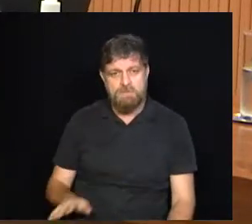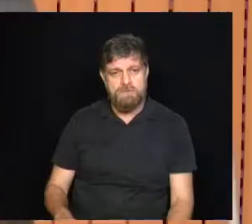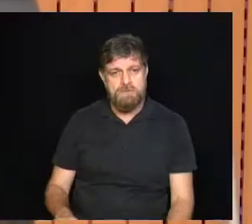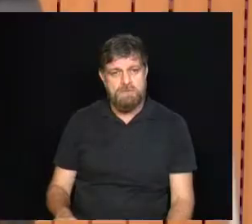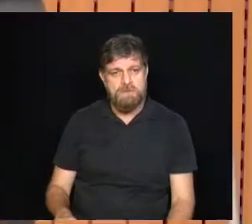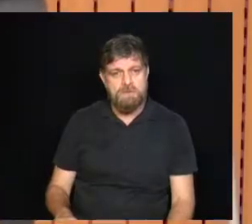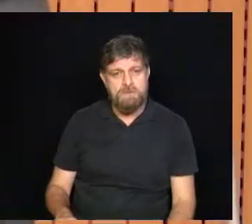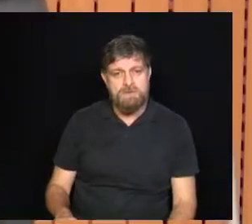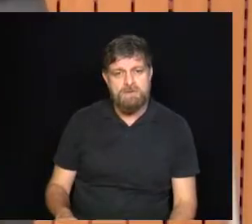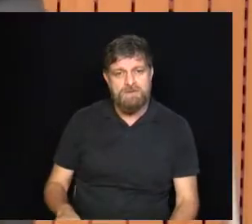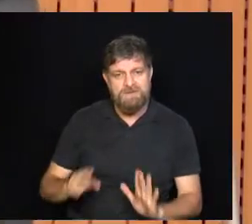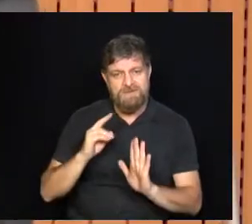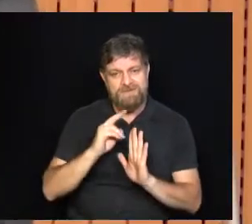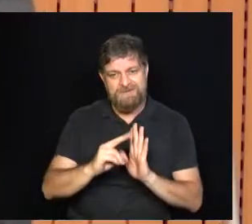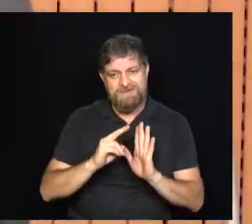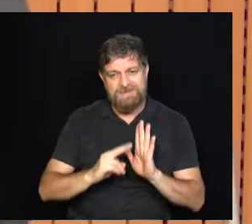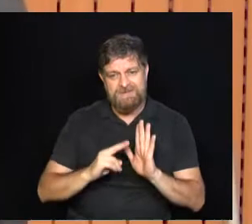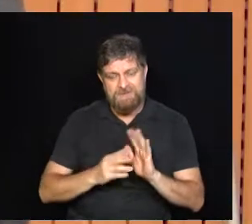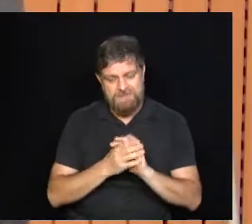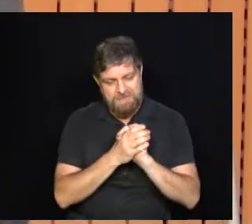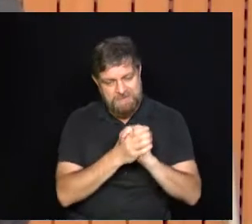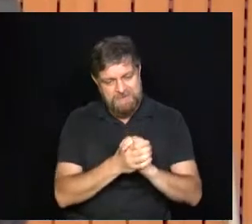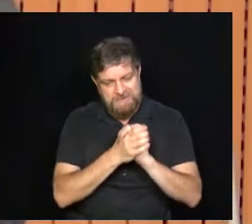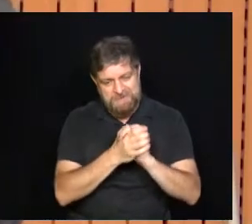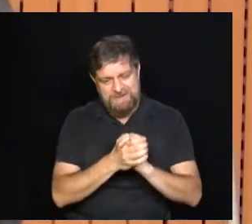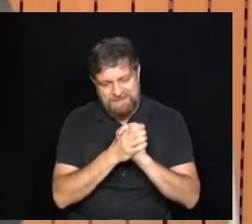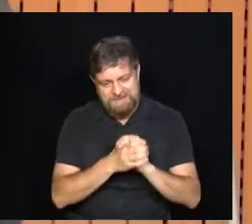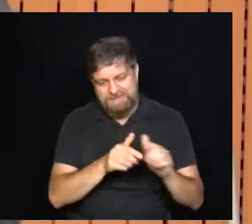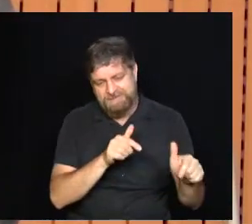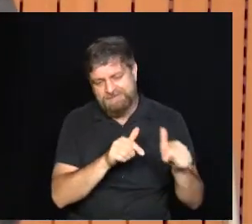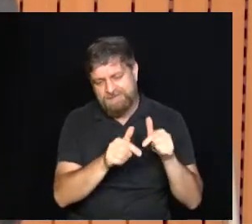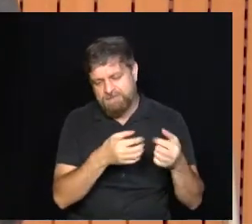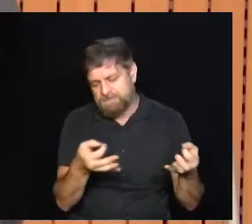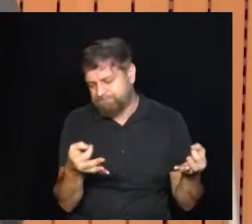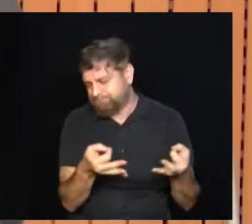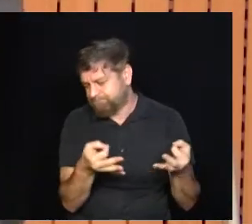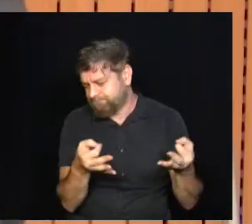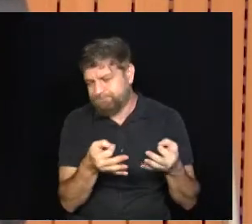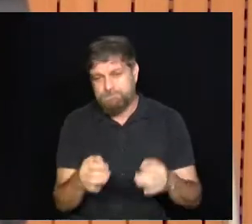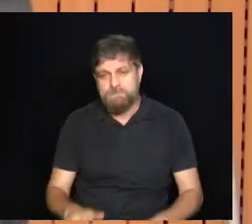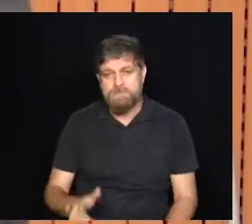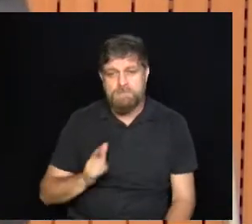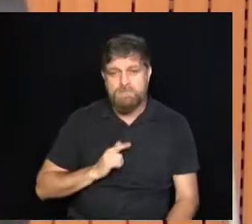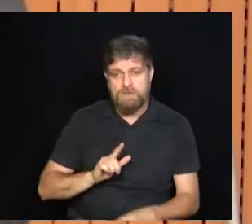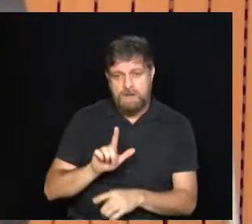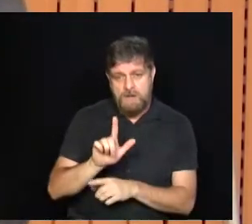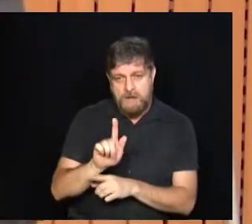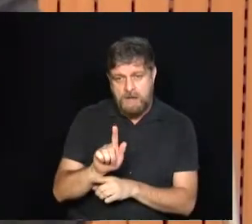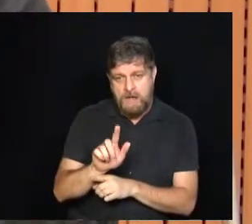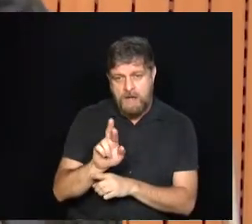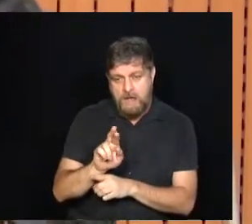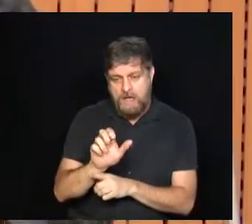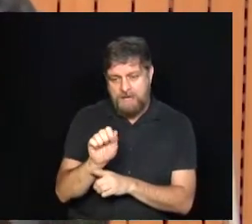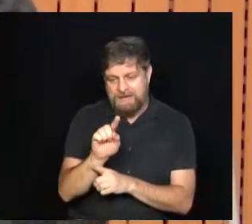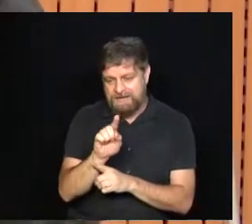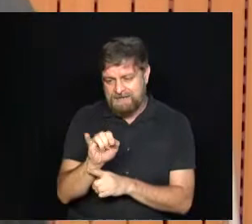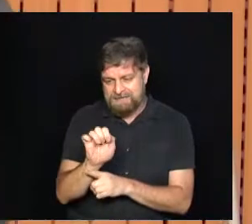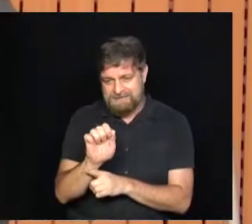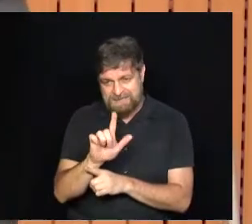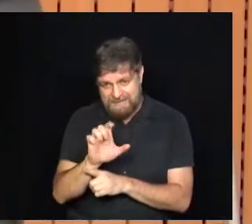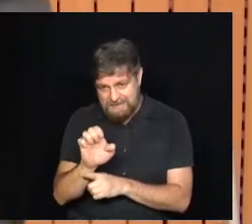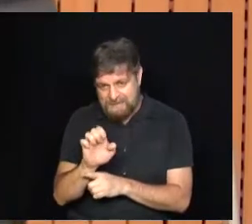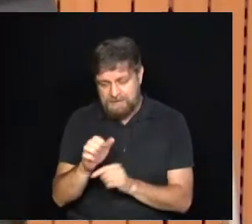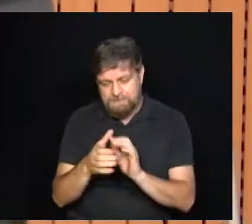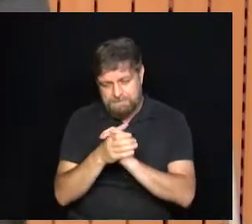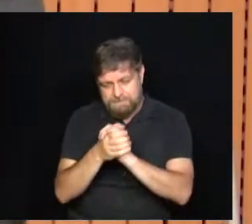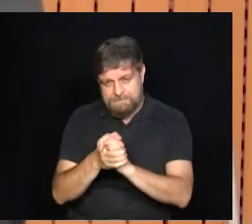Maria Angélica, né? Parabéns, né? Pelo trabalho que você desenvolve, a Graziele também, né? A Marnem também,